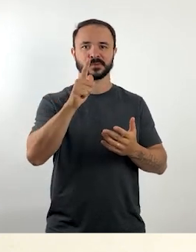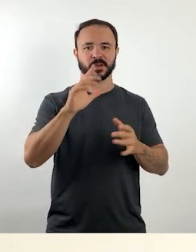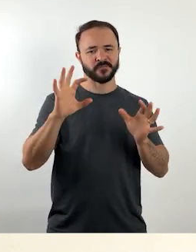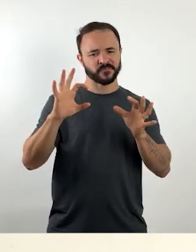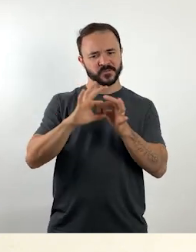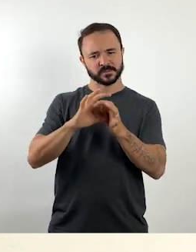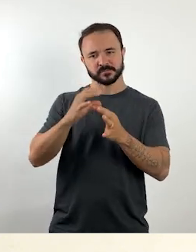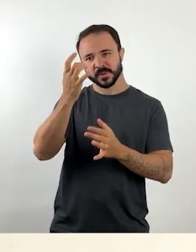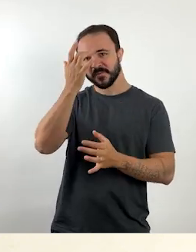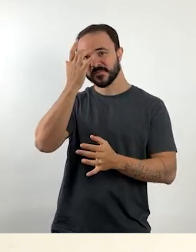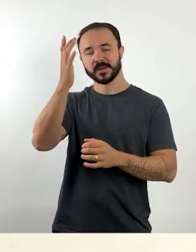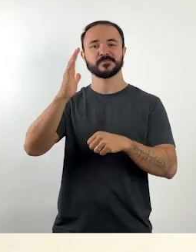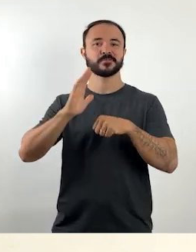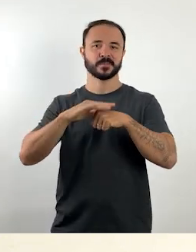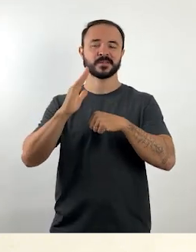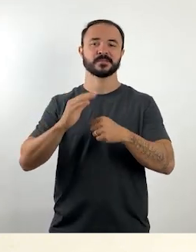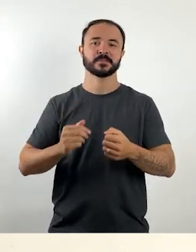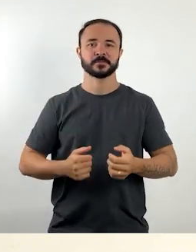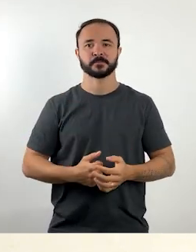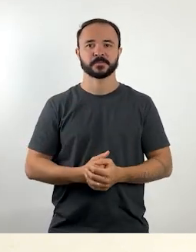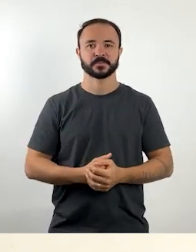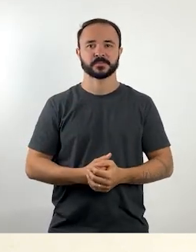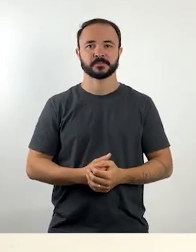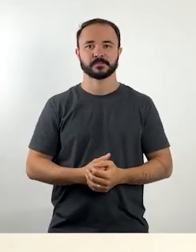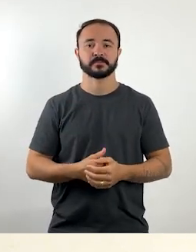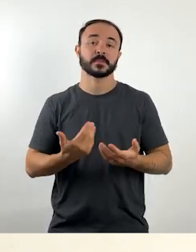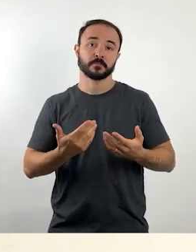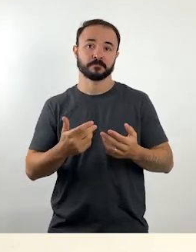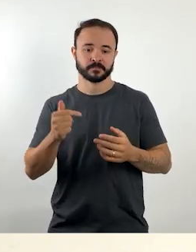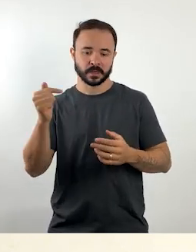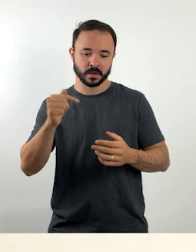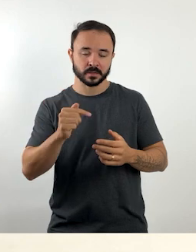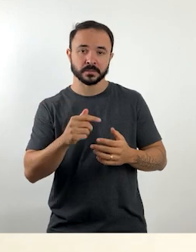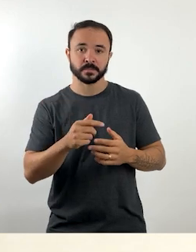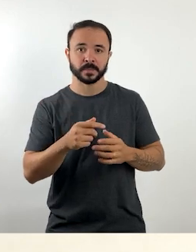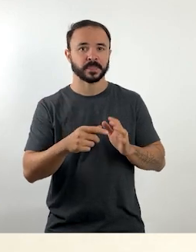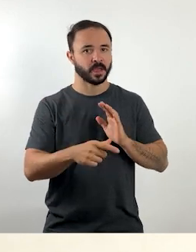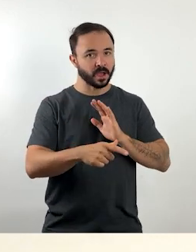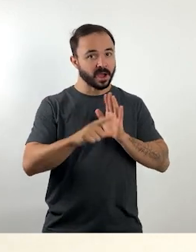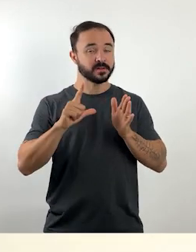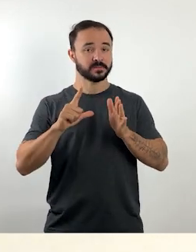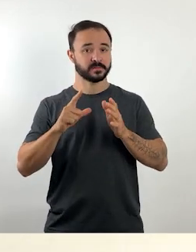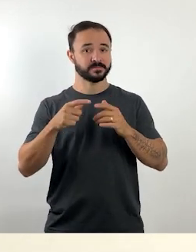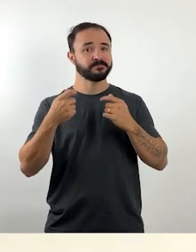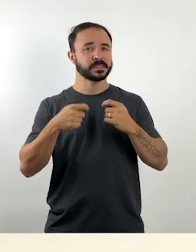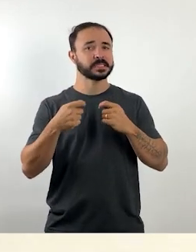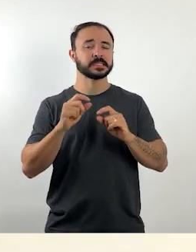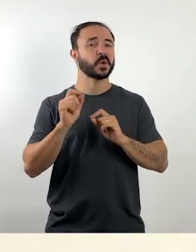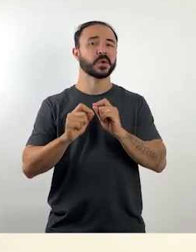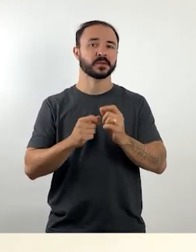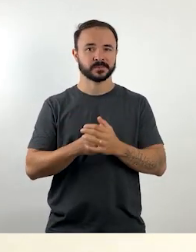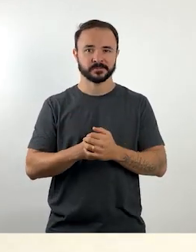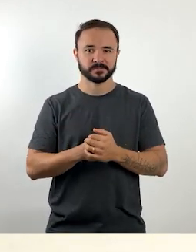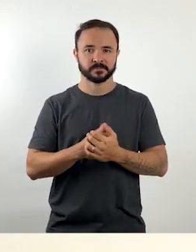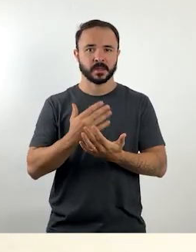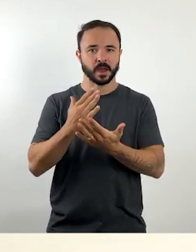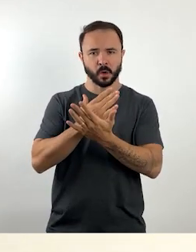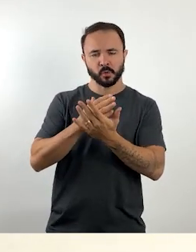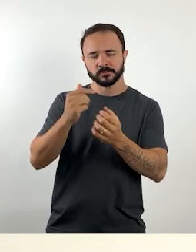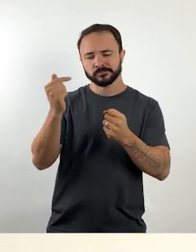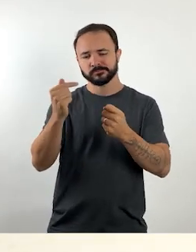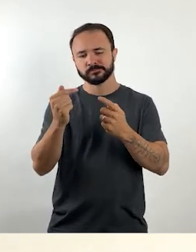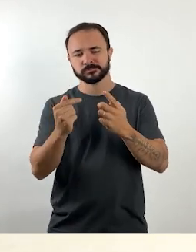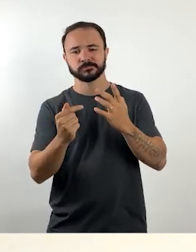mais facilidade. Para isso, eu vou colocar antes alguns